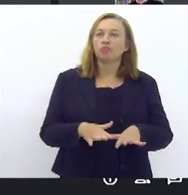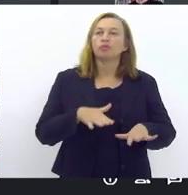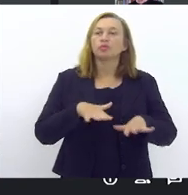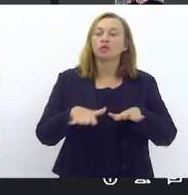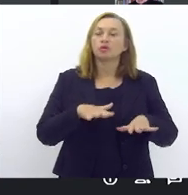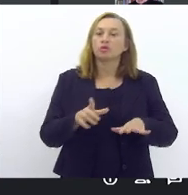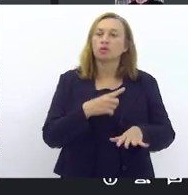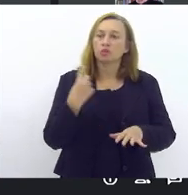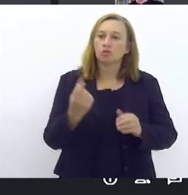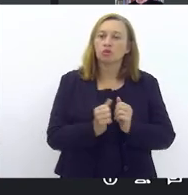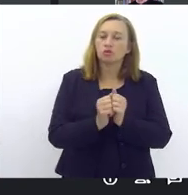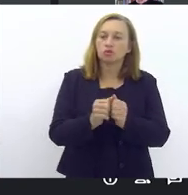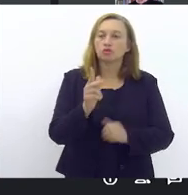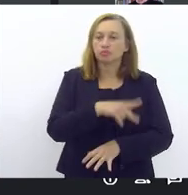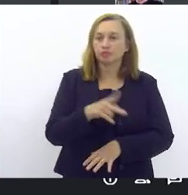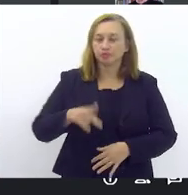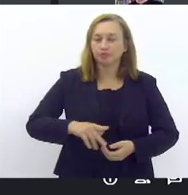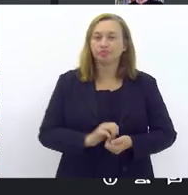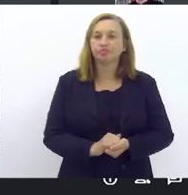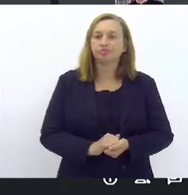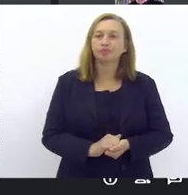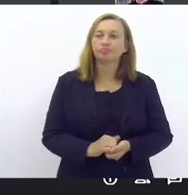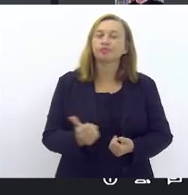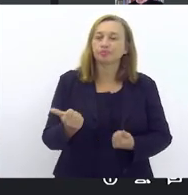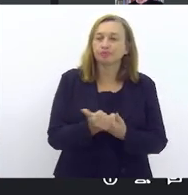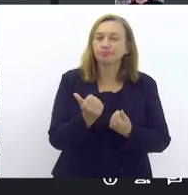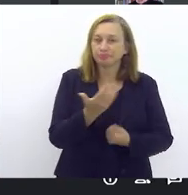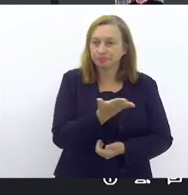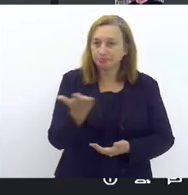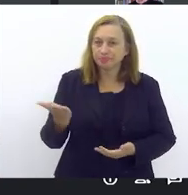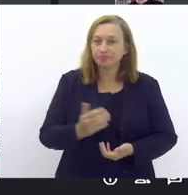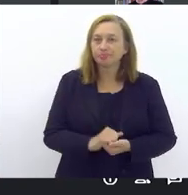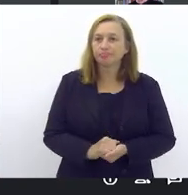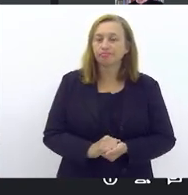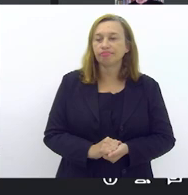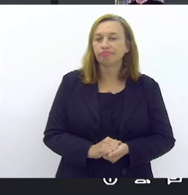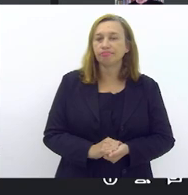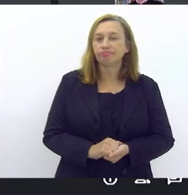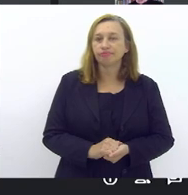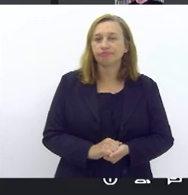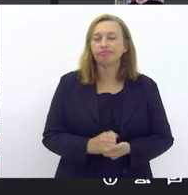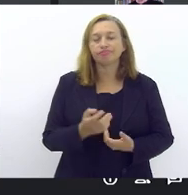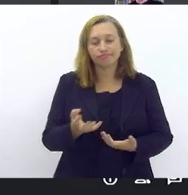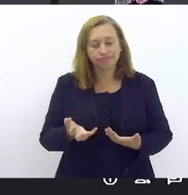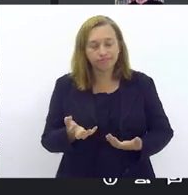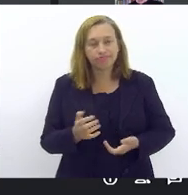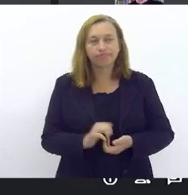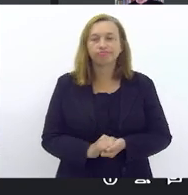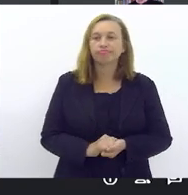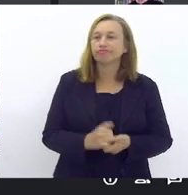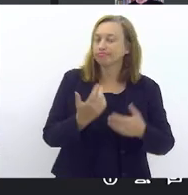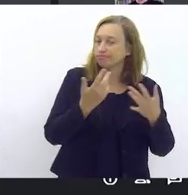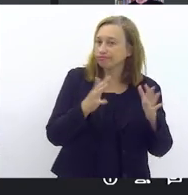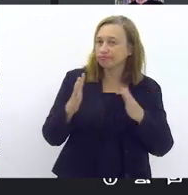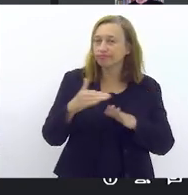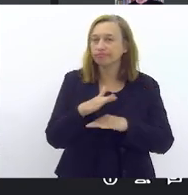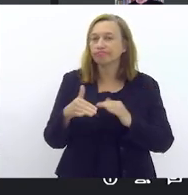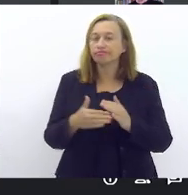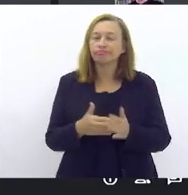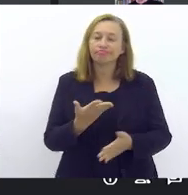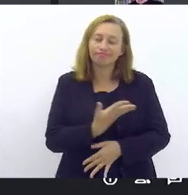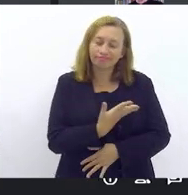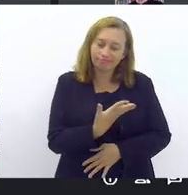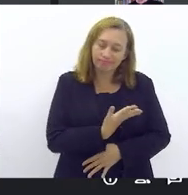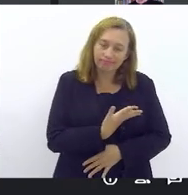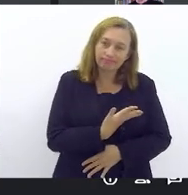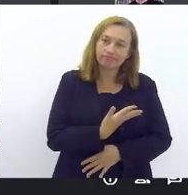Todas Professoras. Então, todo o nosso apoio a vocês. Quero fazer aqui um cumprimento a todas as nossas colegas